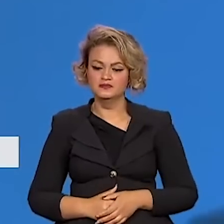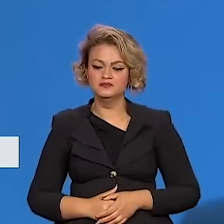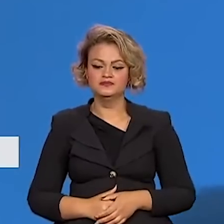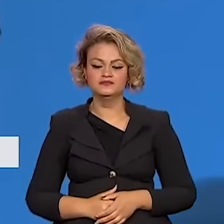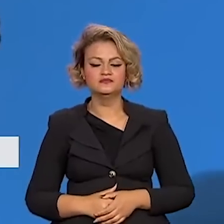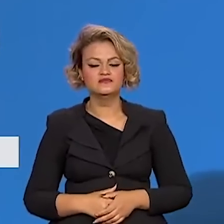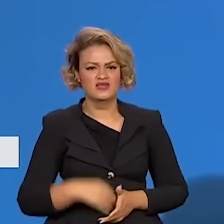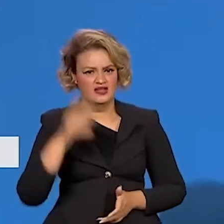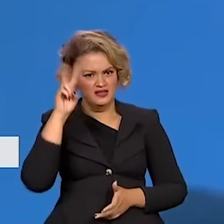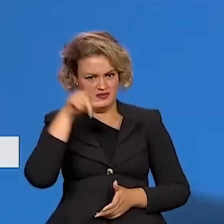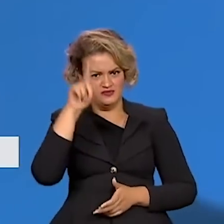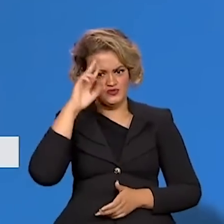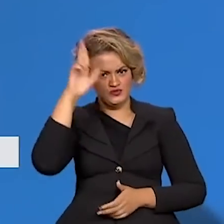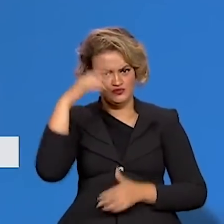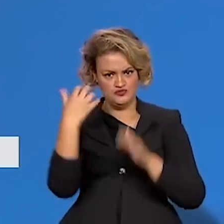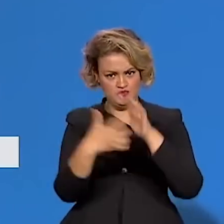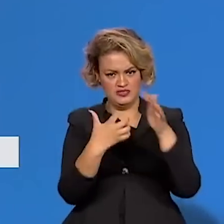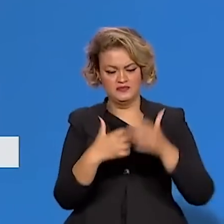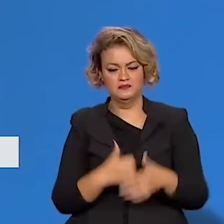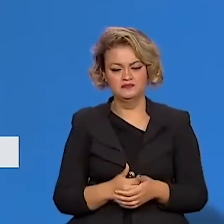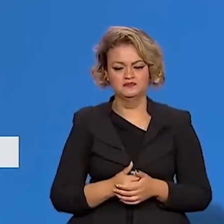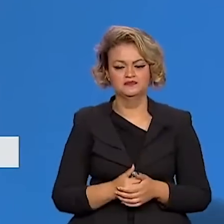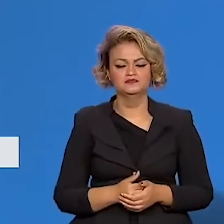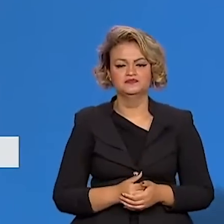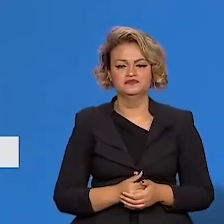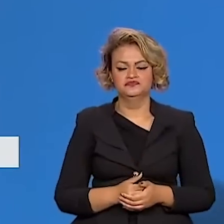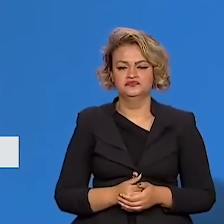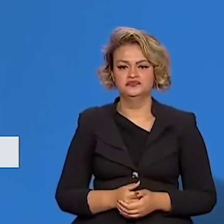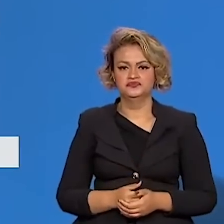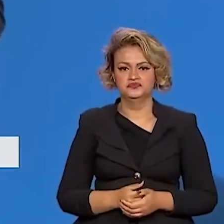queria fazer uma ponderação para vocês